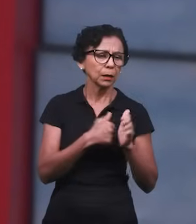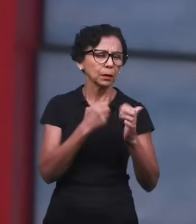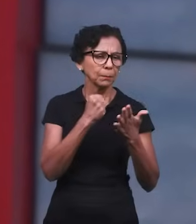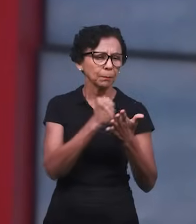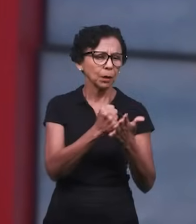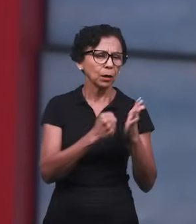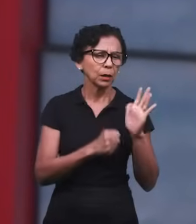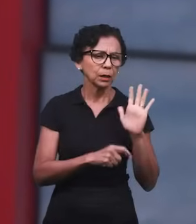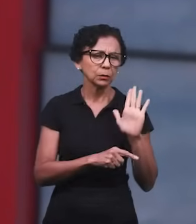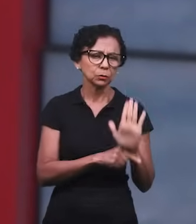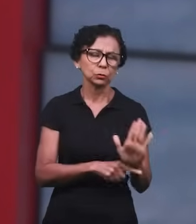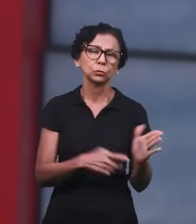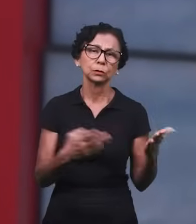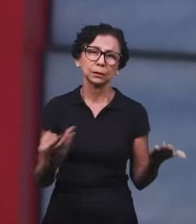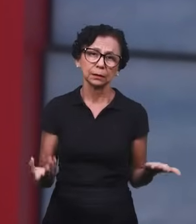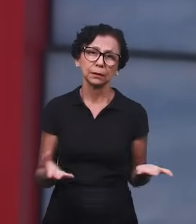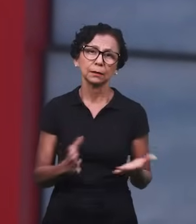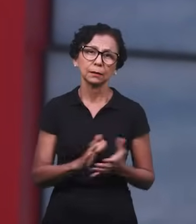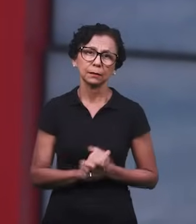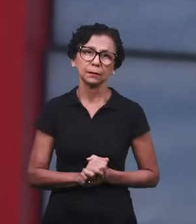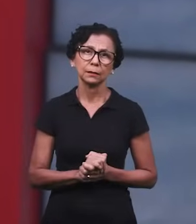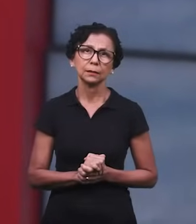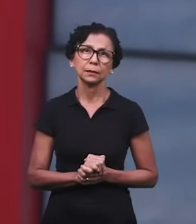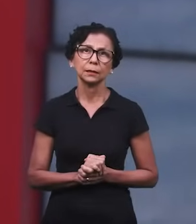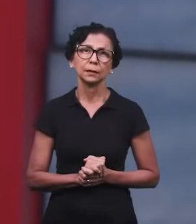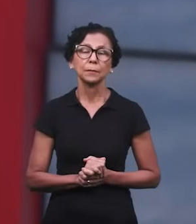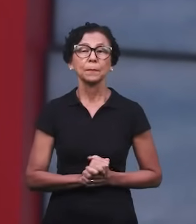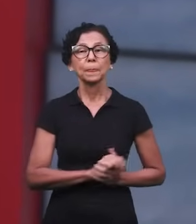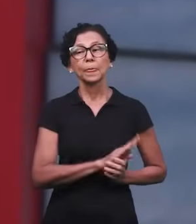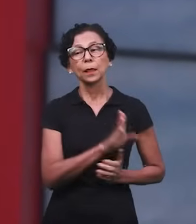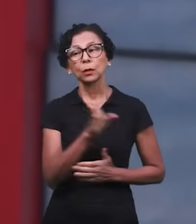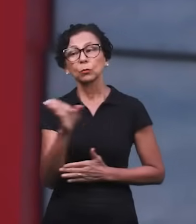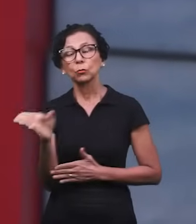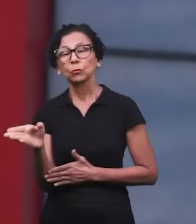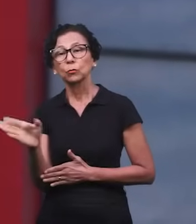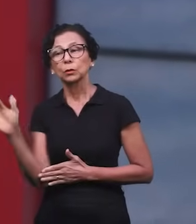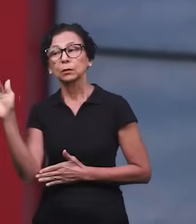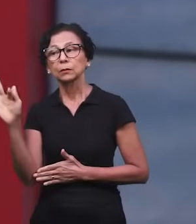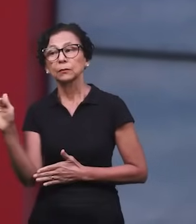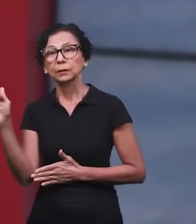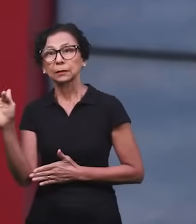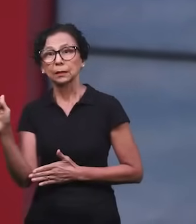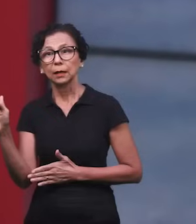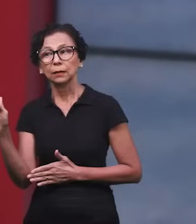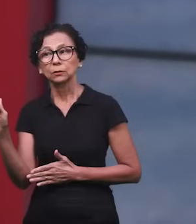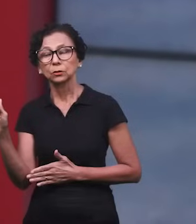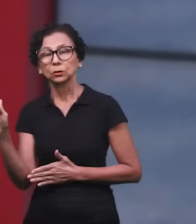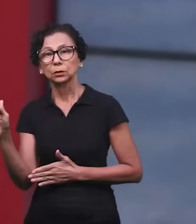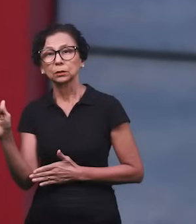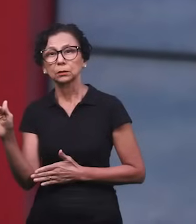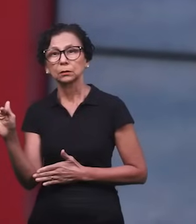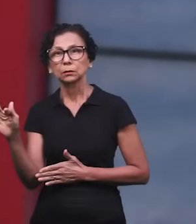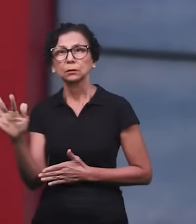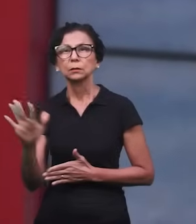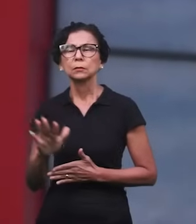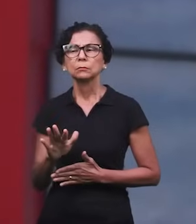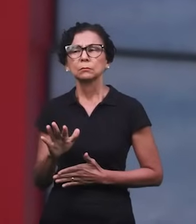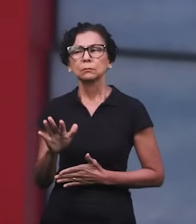que ele tem o apoio dos professores, mas que ele é considerado praticamente um adulto. Ele tem que se